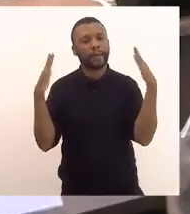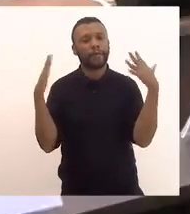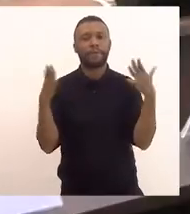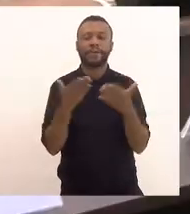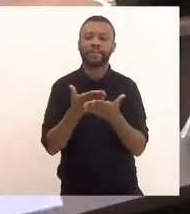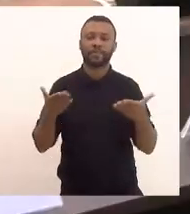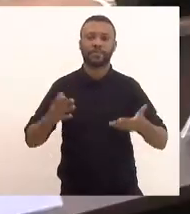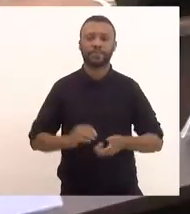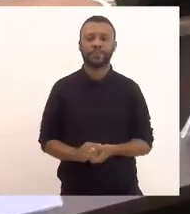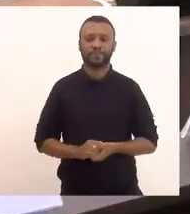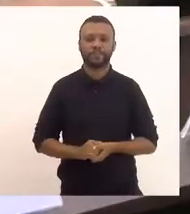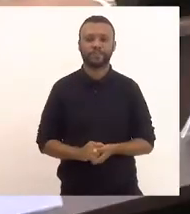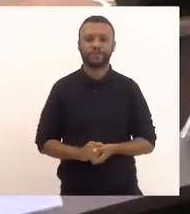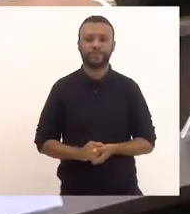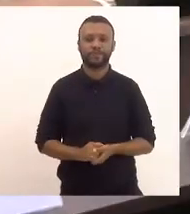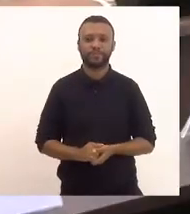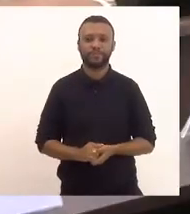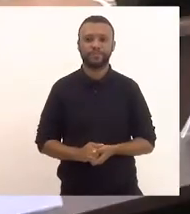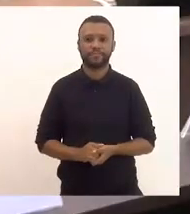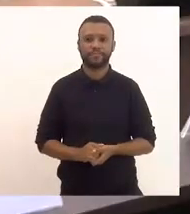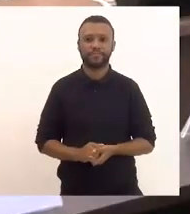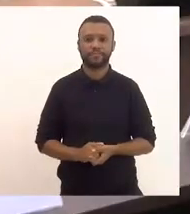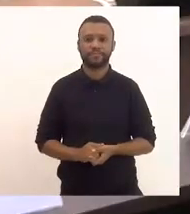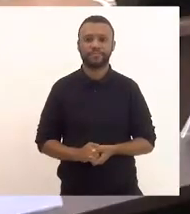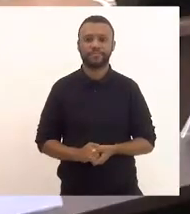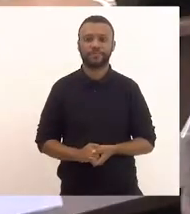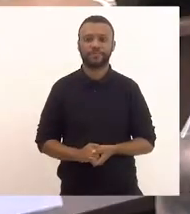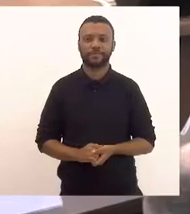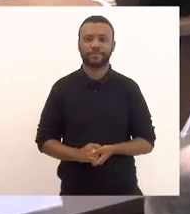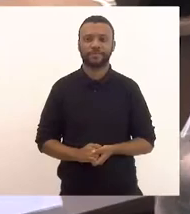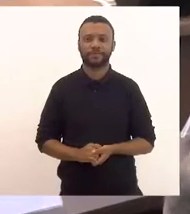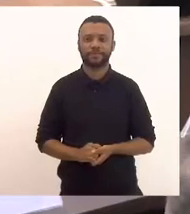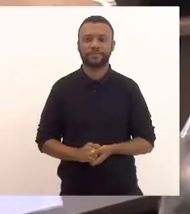tudo E aí